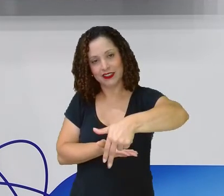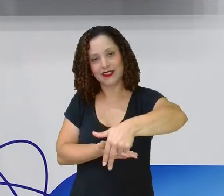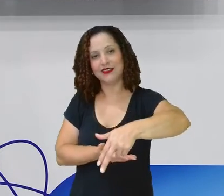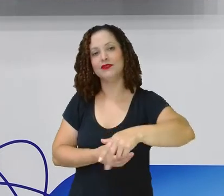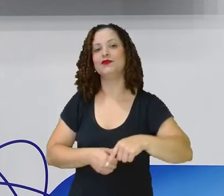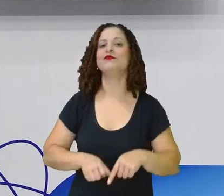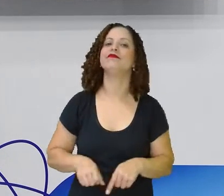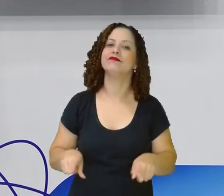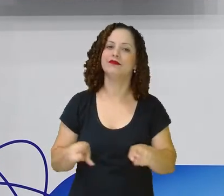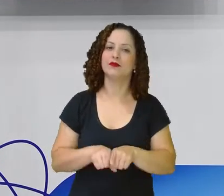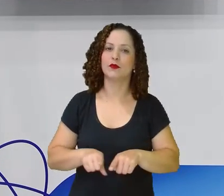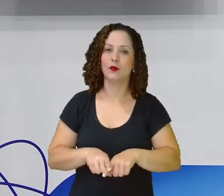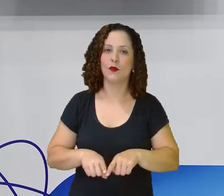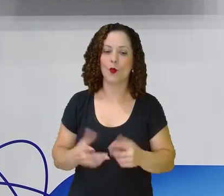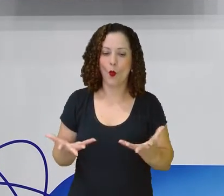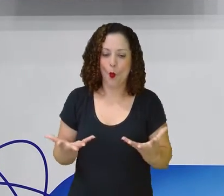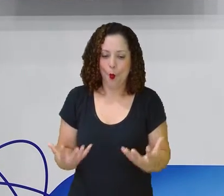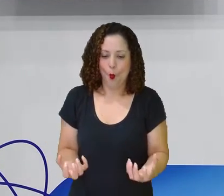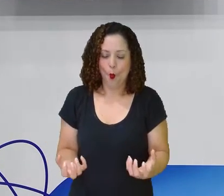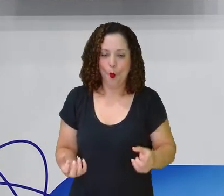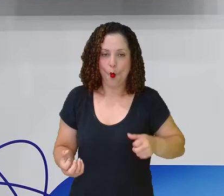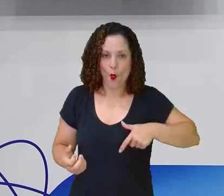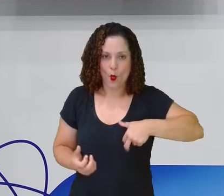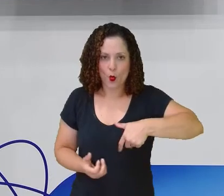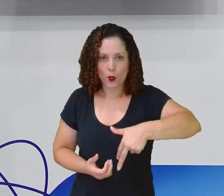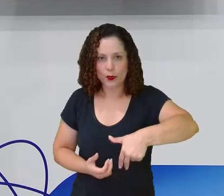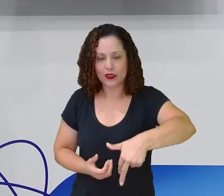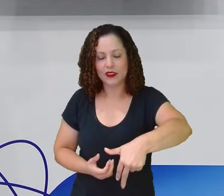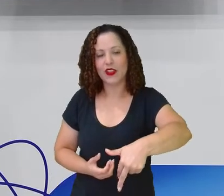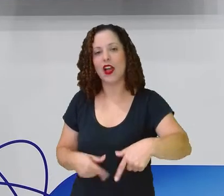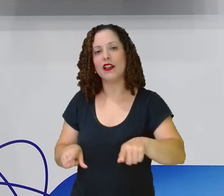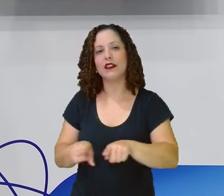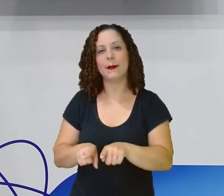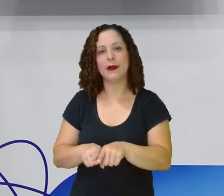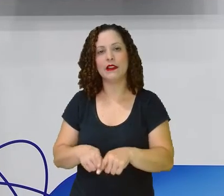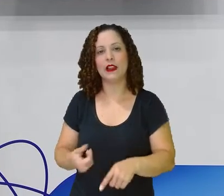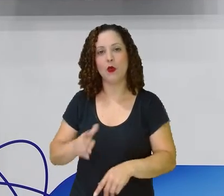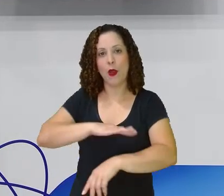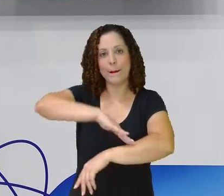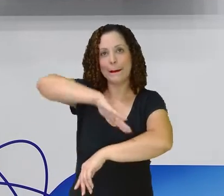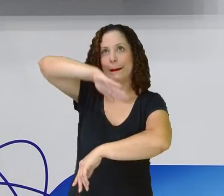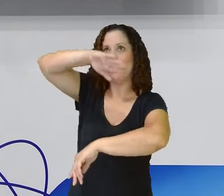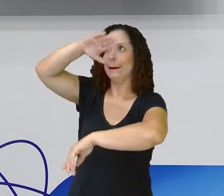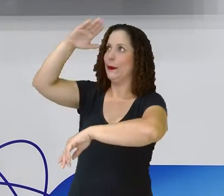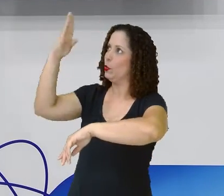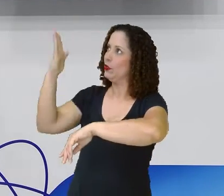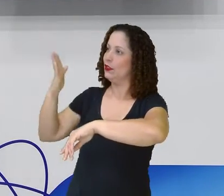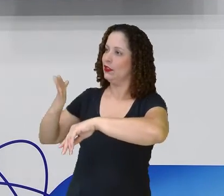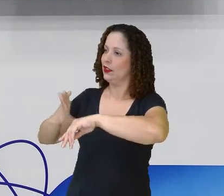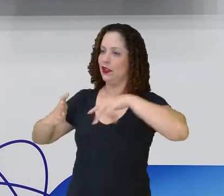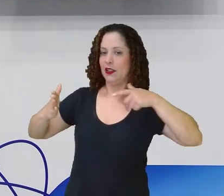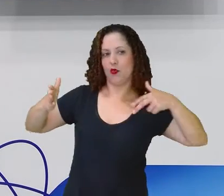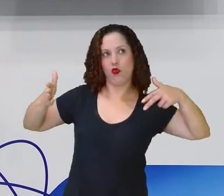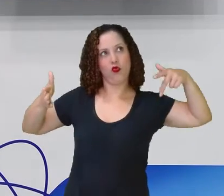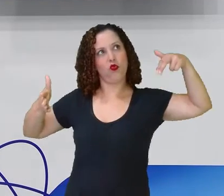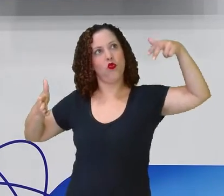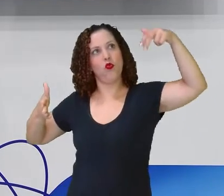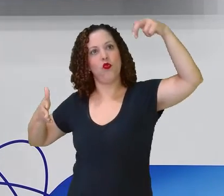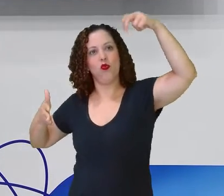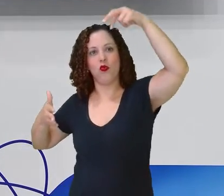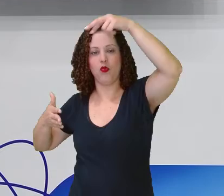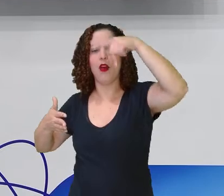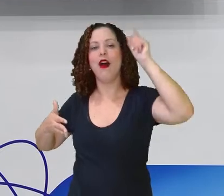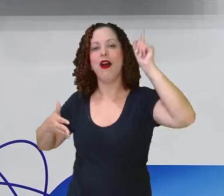mais rachado, ou se eu vou para uma montanha e eu subo em cima de uma pedra, tudo isso, litosfera. Então,